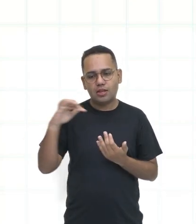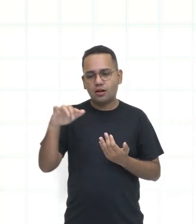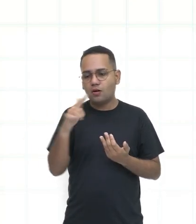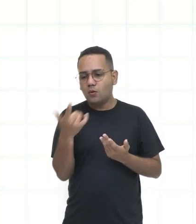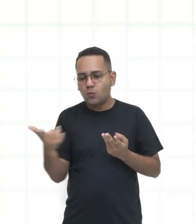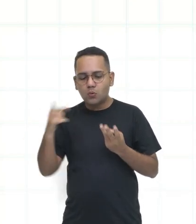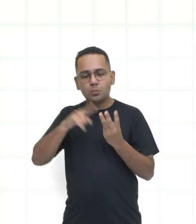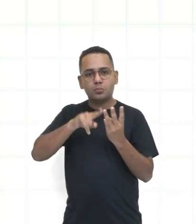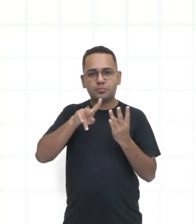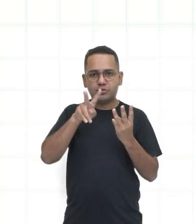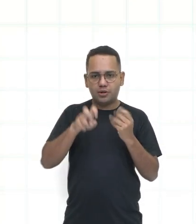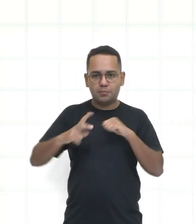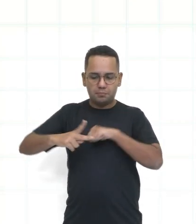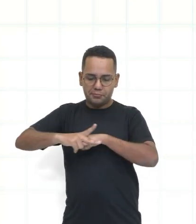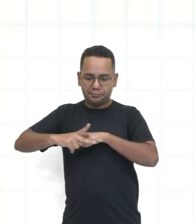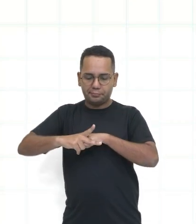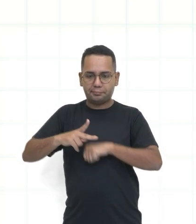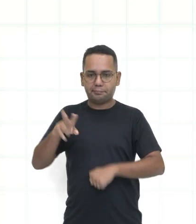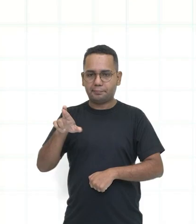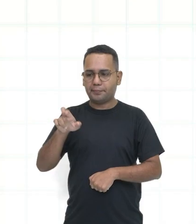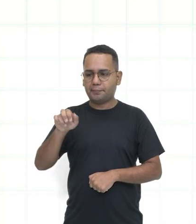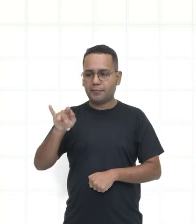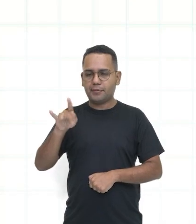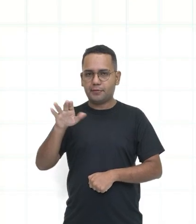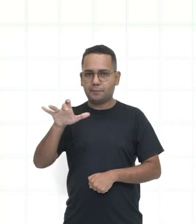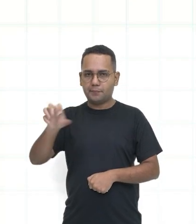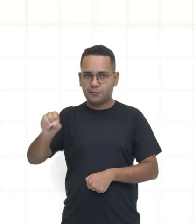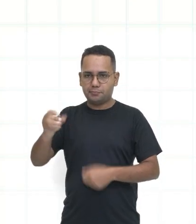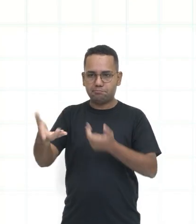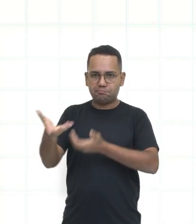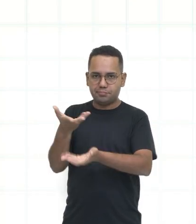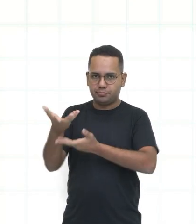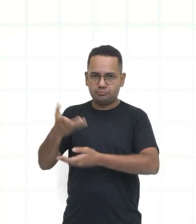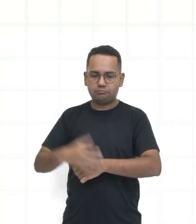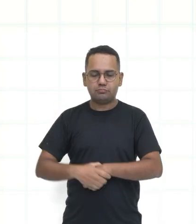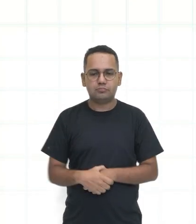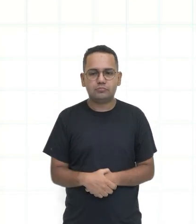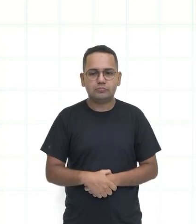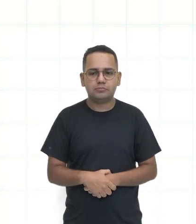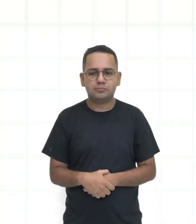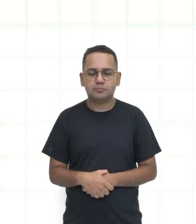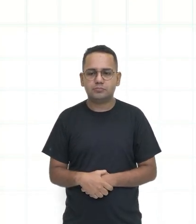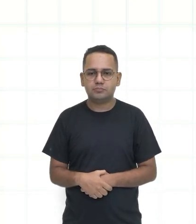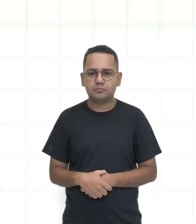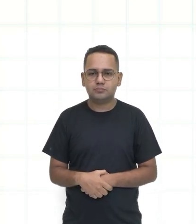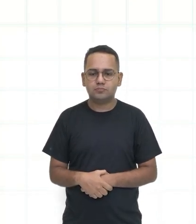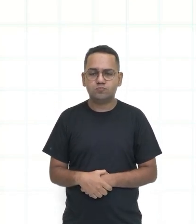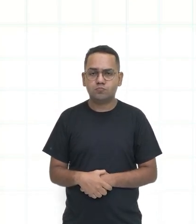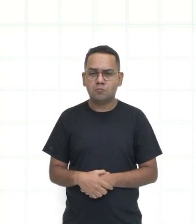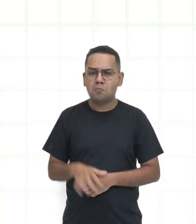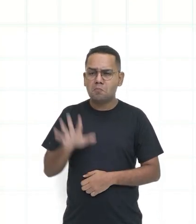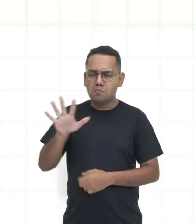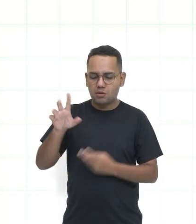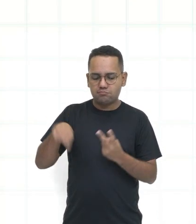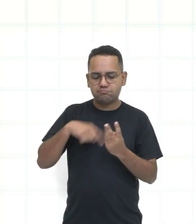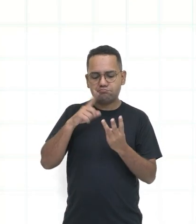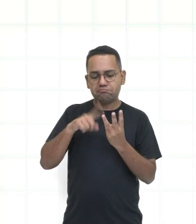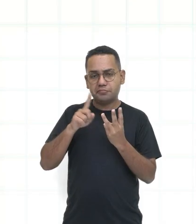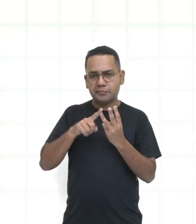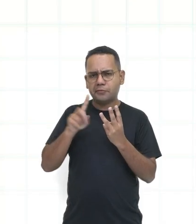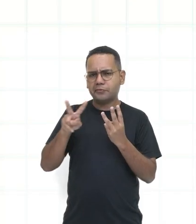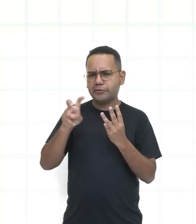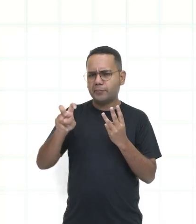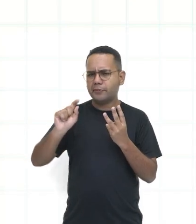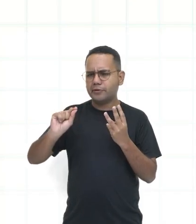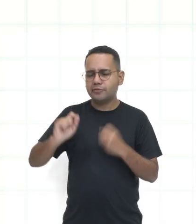Qual é a ideia que se passa? É uma ideia de reciprocidade. Reciprocal pronouns são pronomes recíprocos.